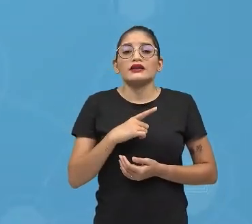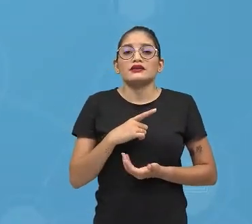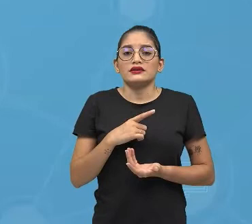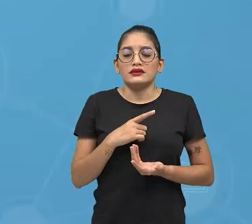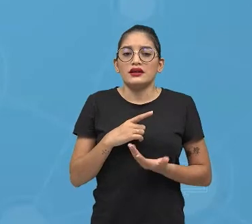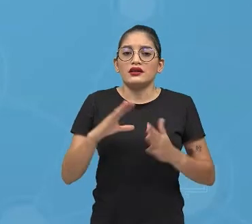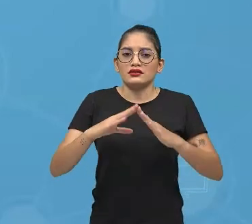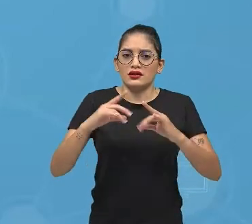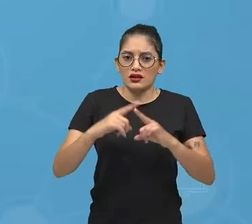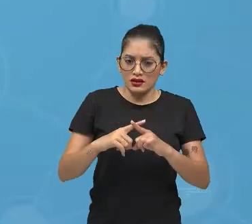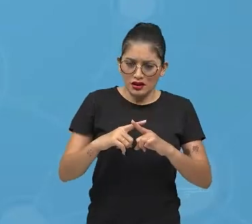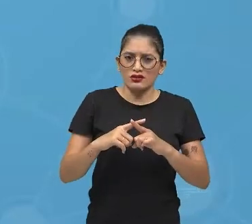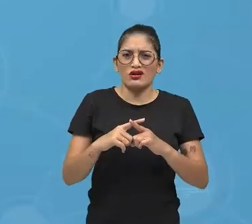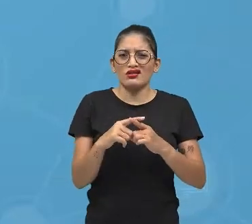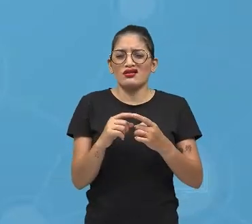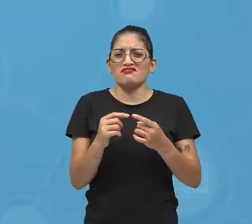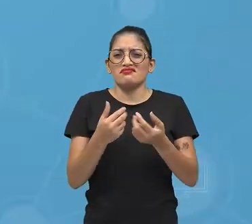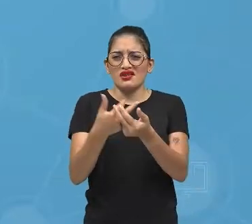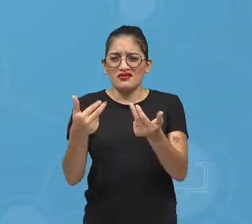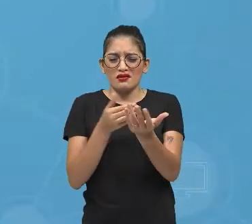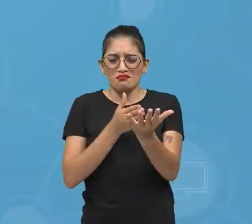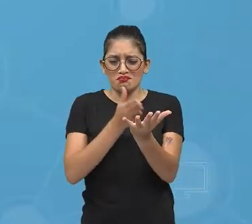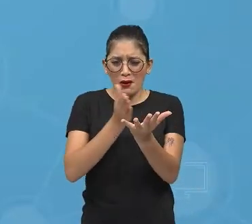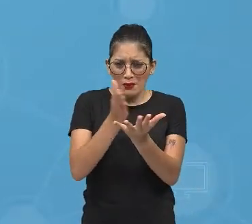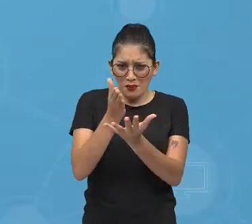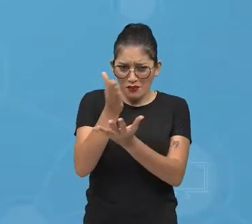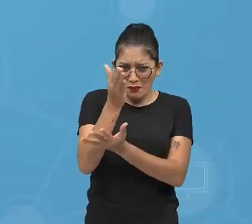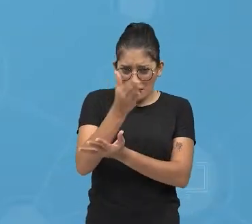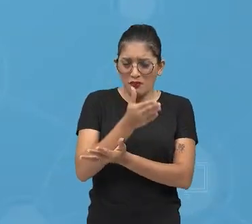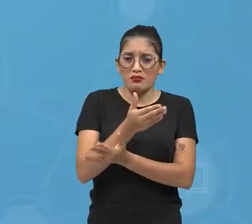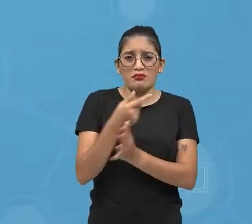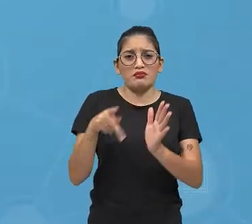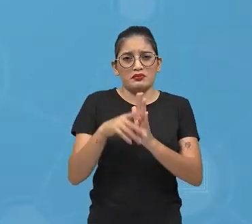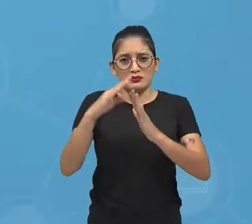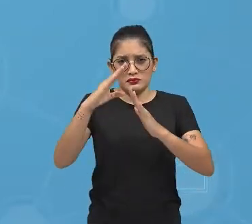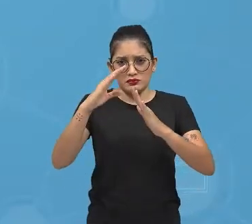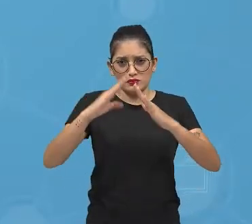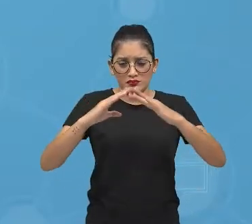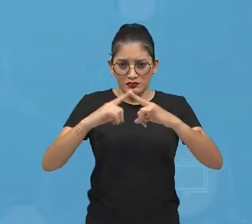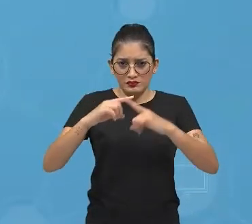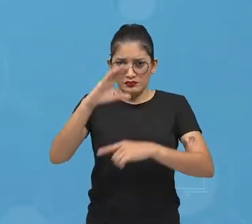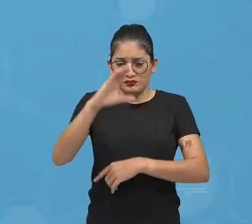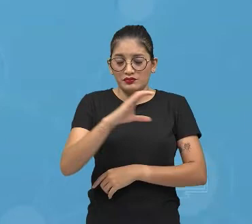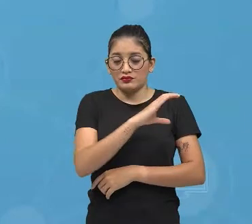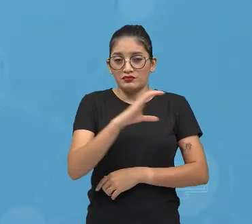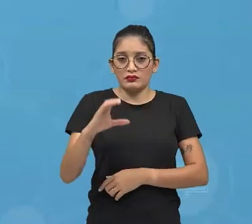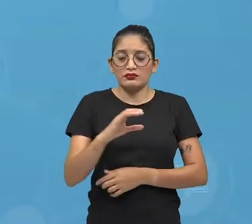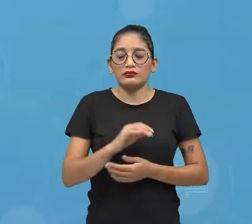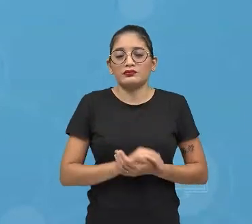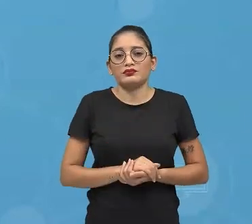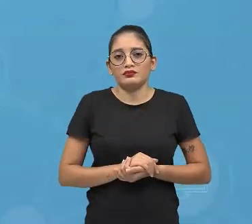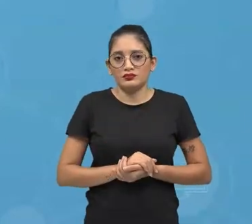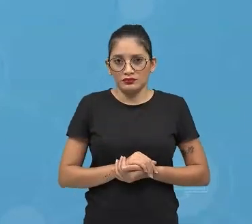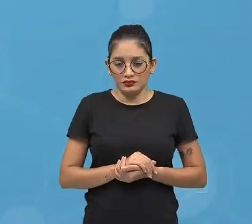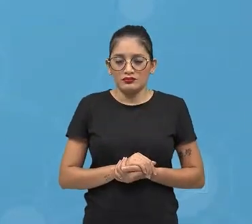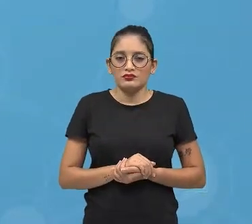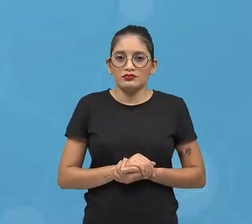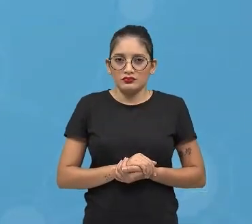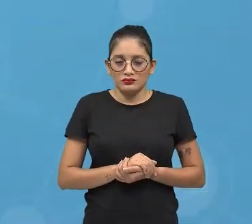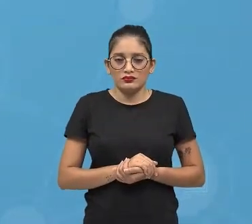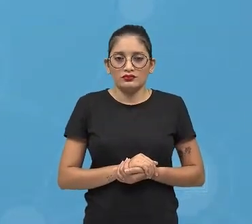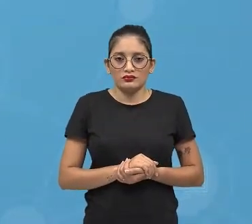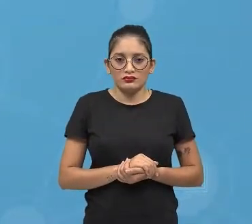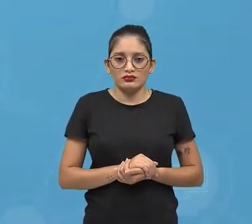Católica Siriana, Igreja Católica Ortodoxa, existe a Igreja Católica Copta, existe a Igreja